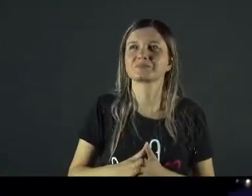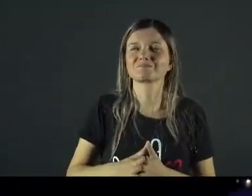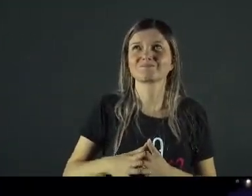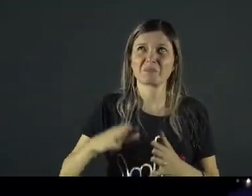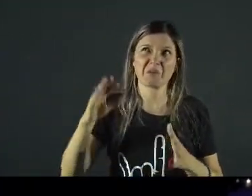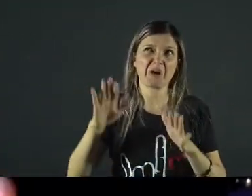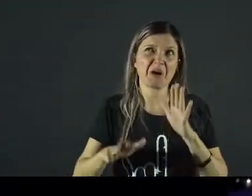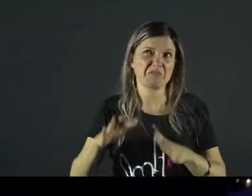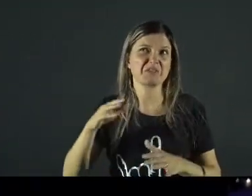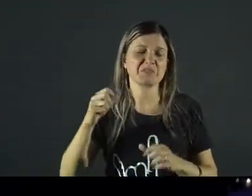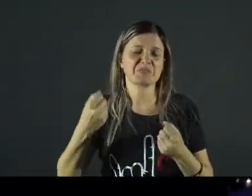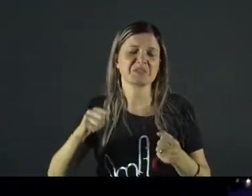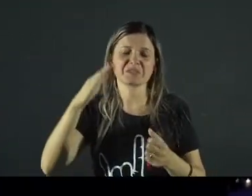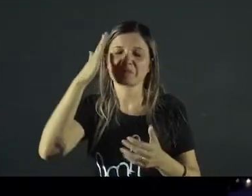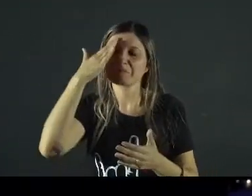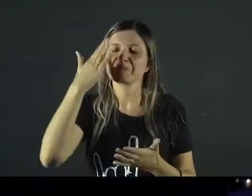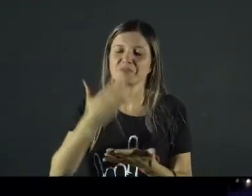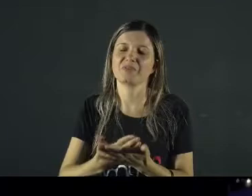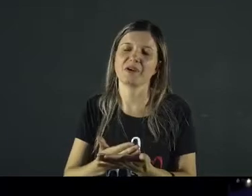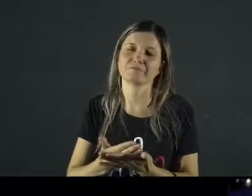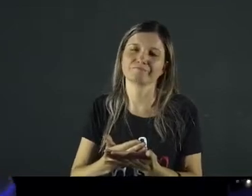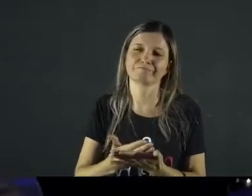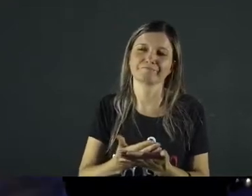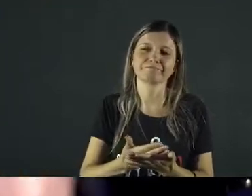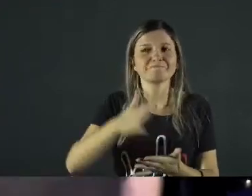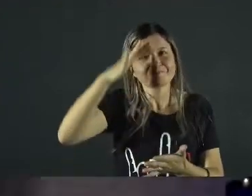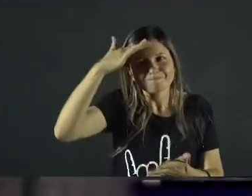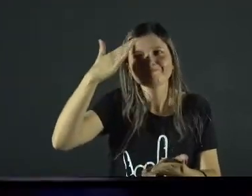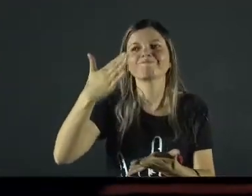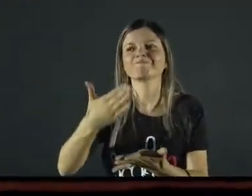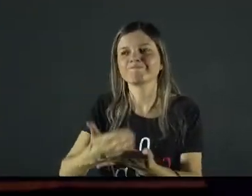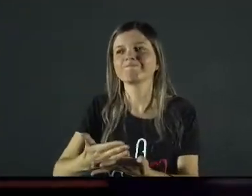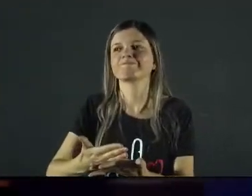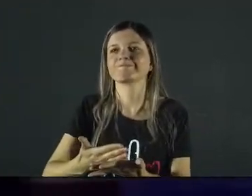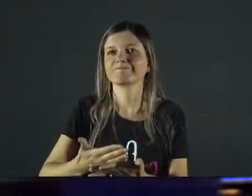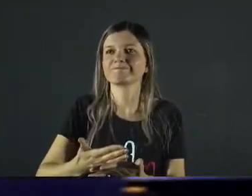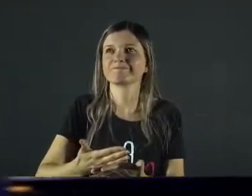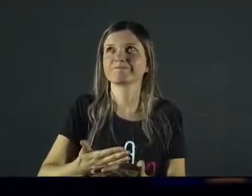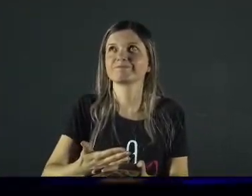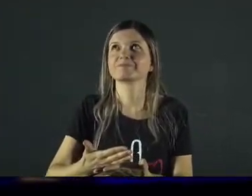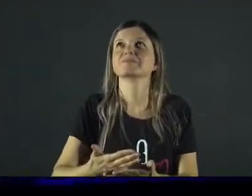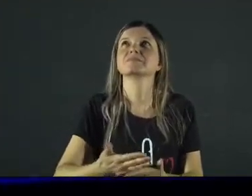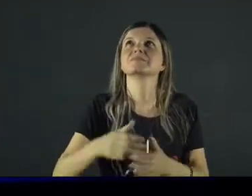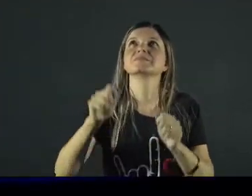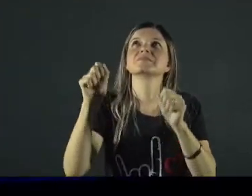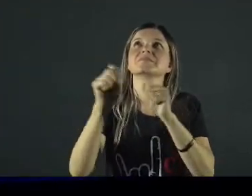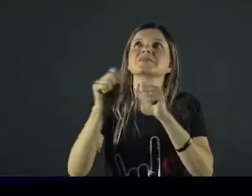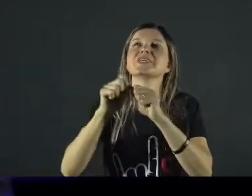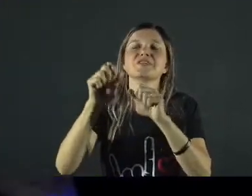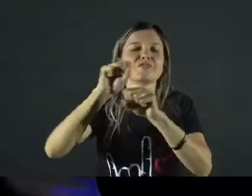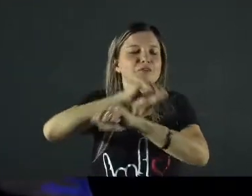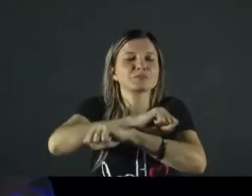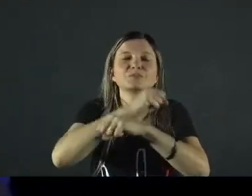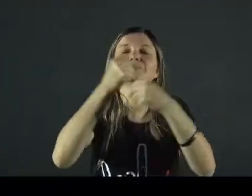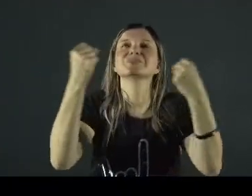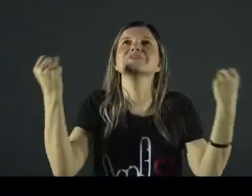Falta confiar um pouco mais e acreditar que Ele faz o